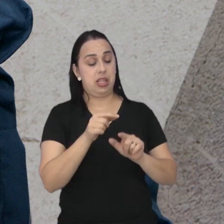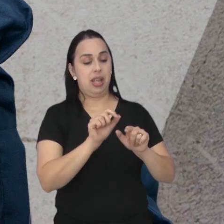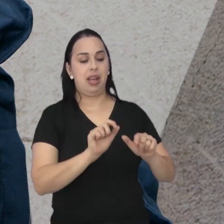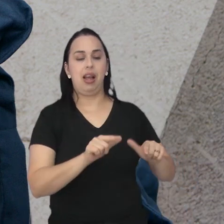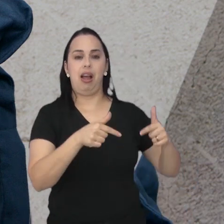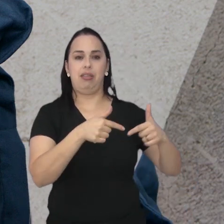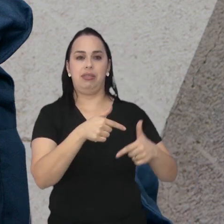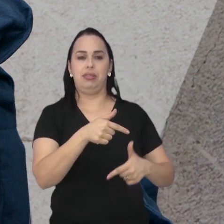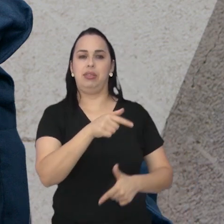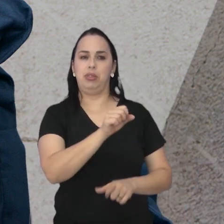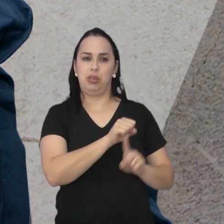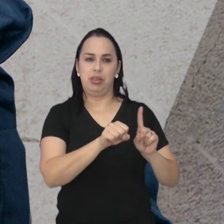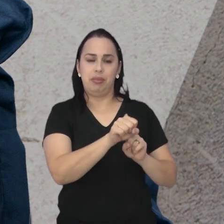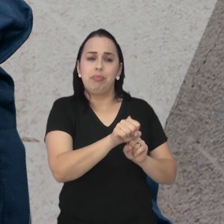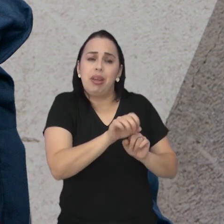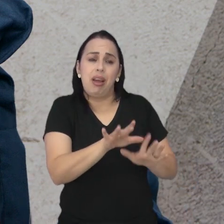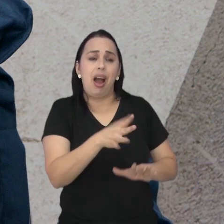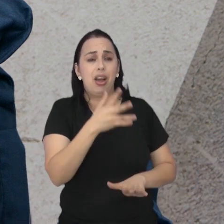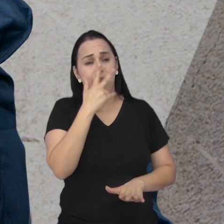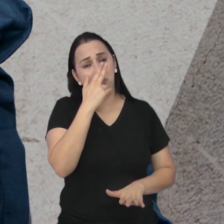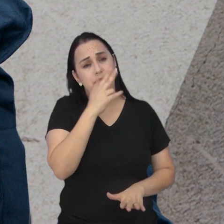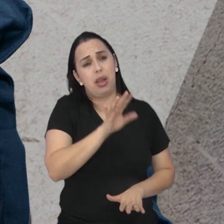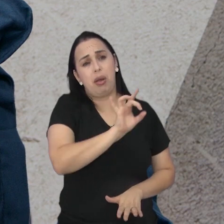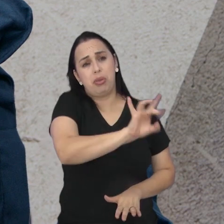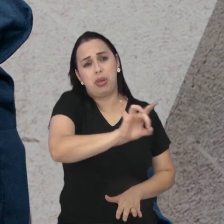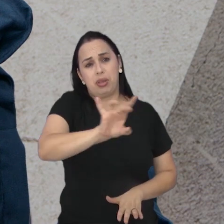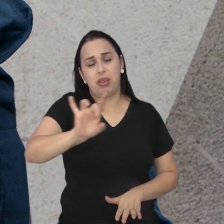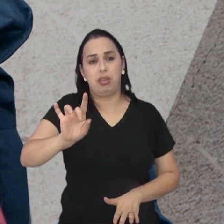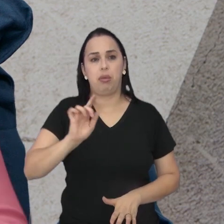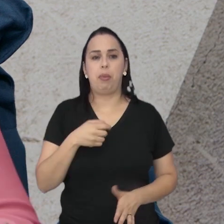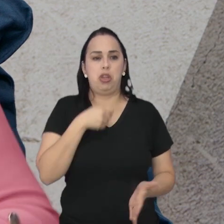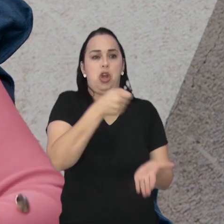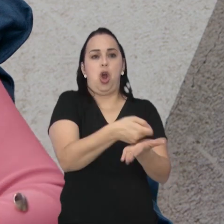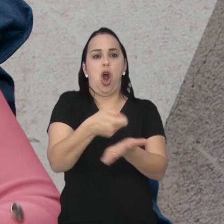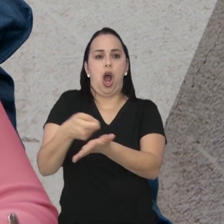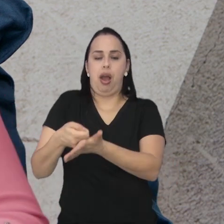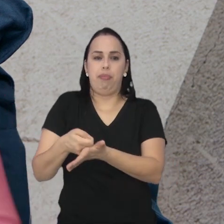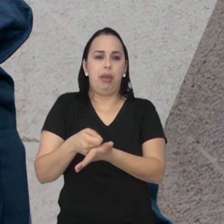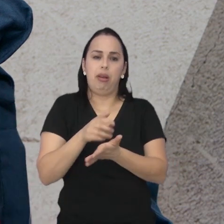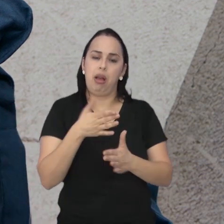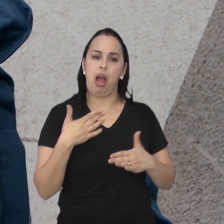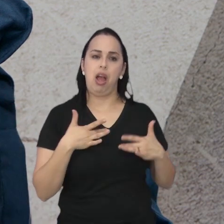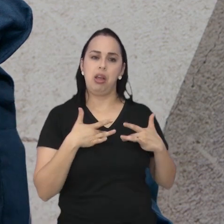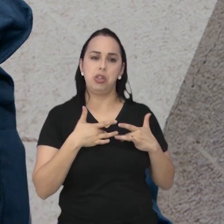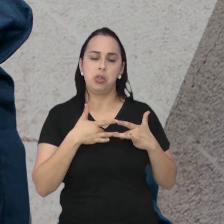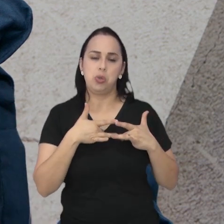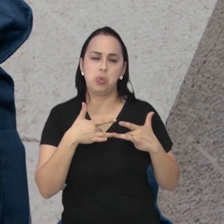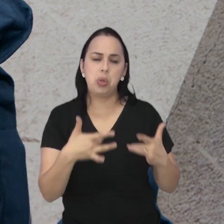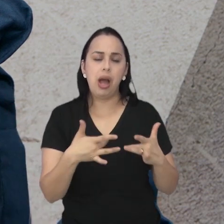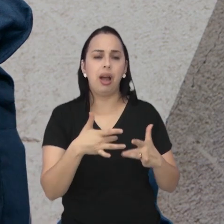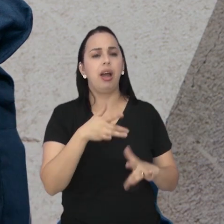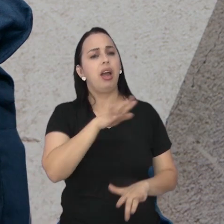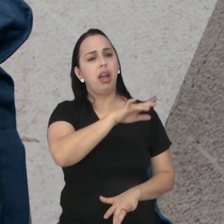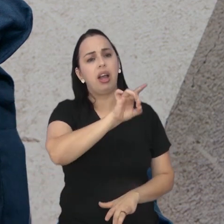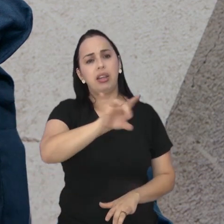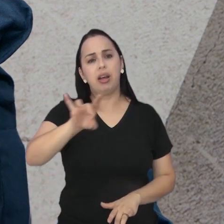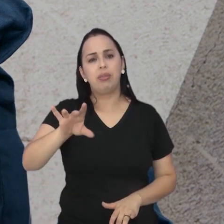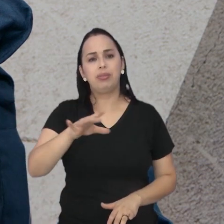social, eu acho que isso é de cada pessoa, né? Não tem como ser algo imposto. A pessoa tem que